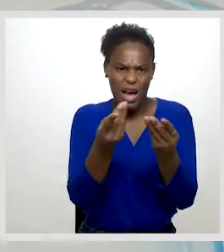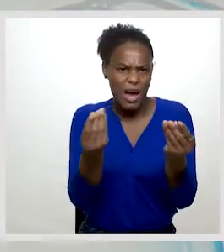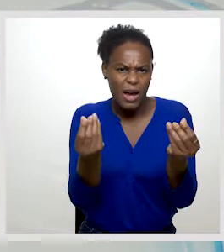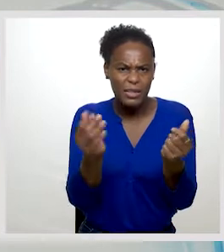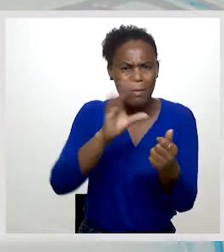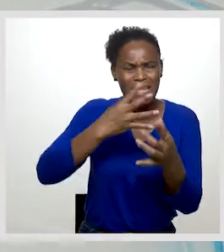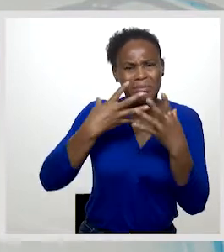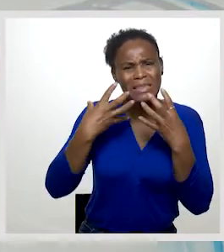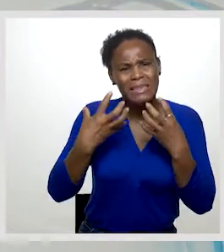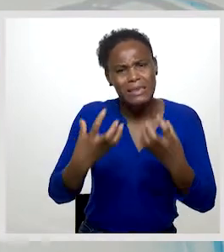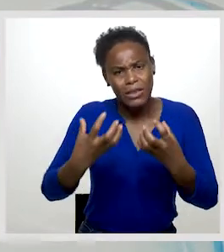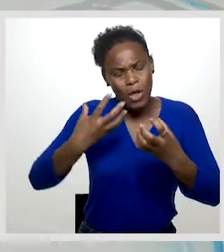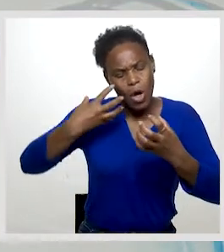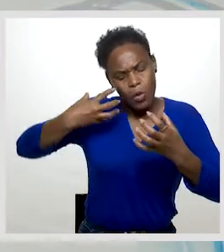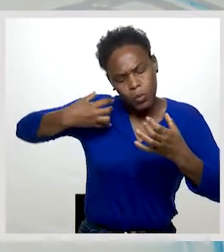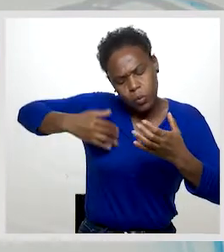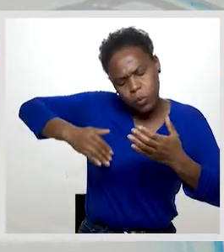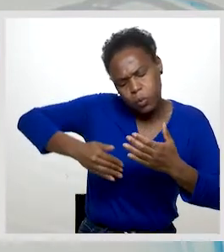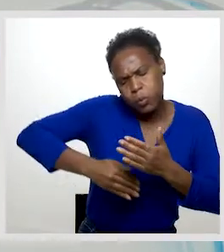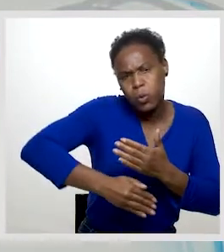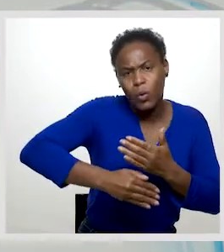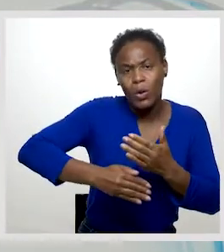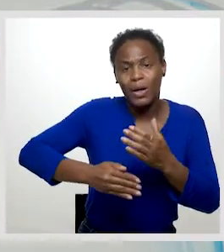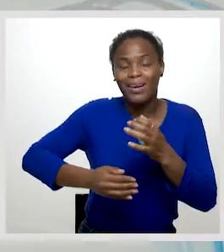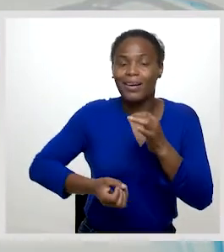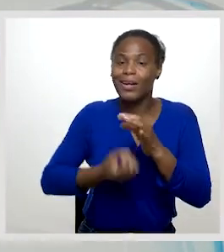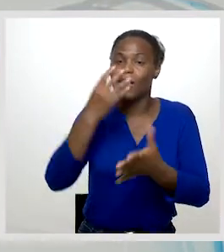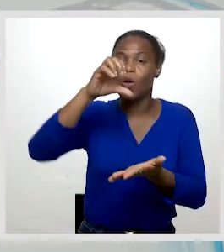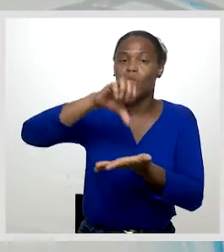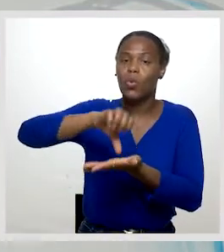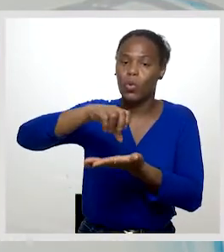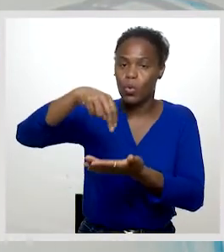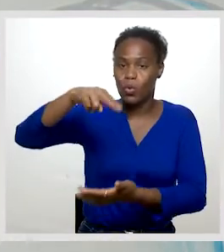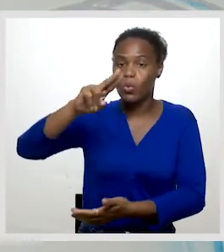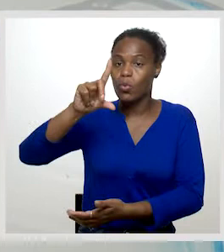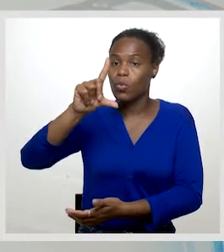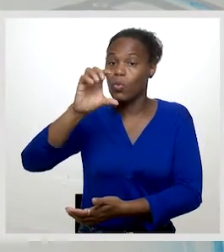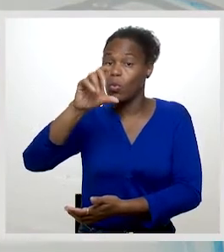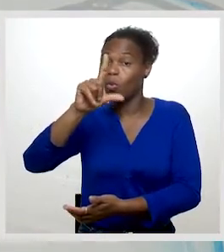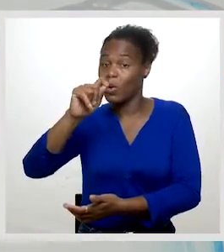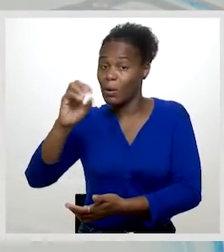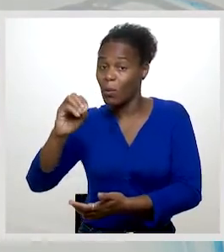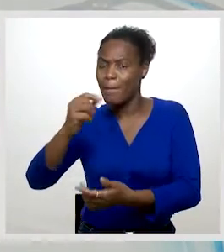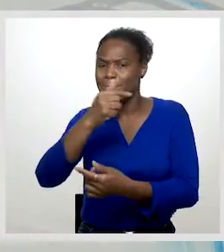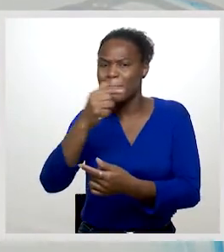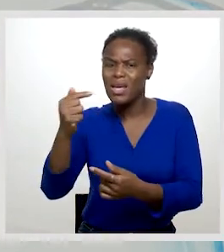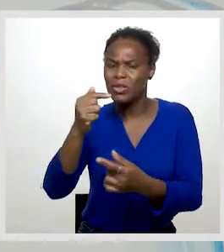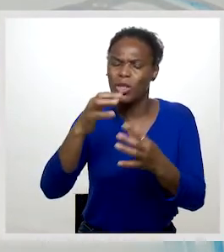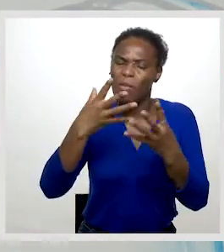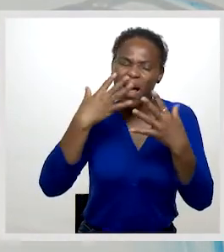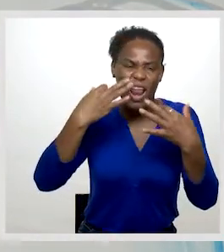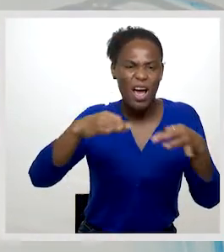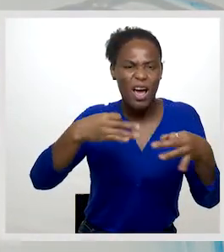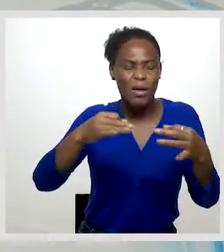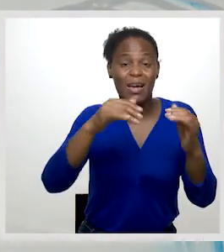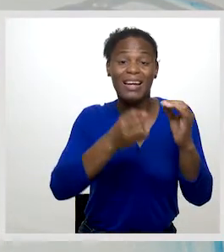materiais mais pesados fundiram, deram origem ao núcleo. Os menos pesados deram origem ao manto